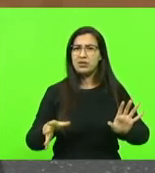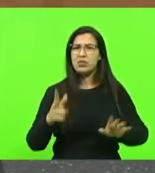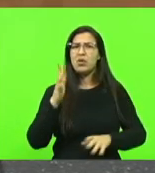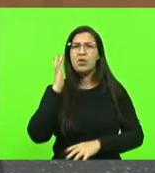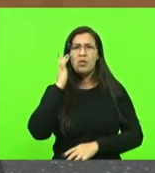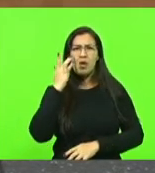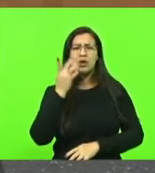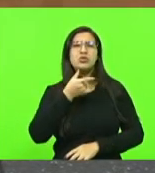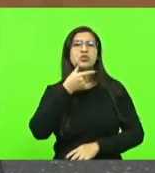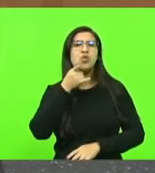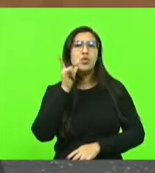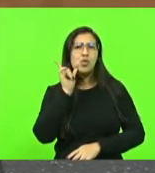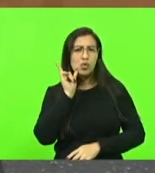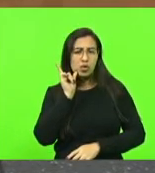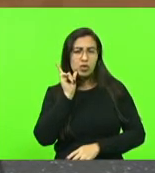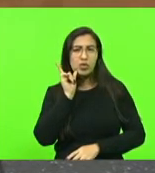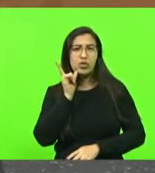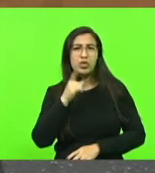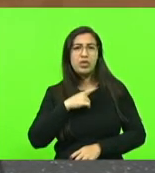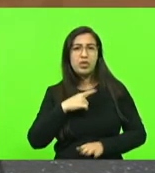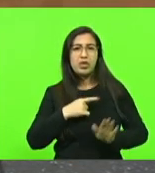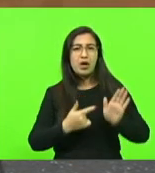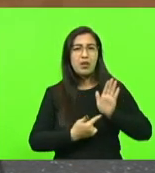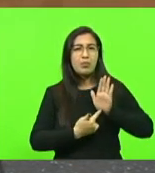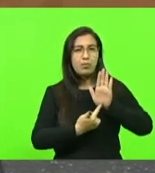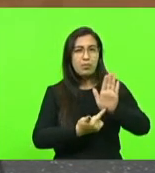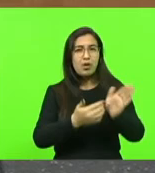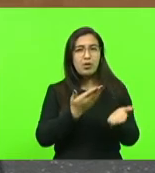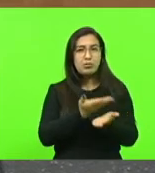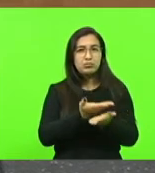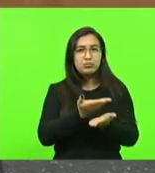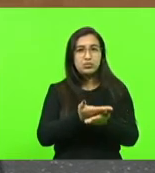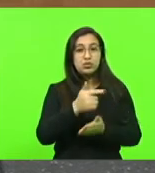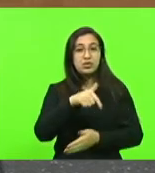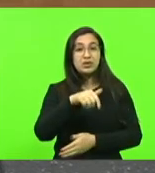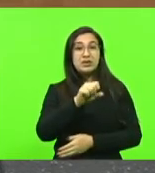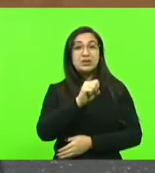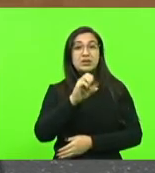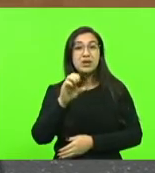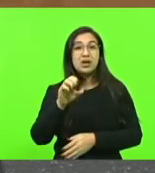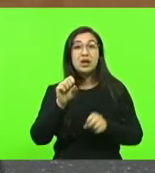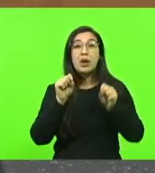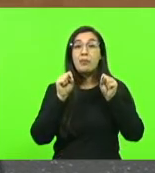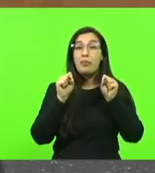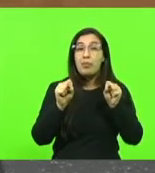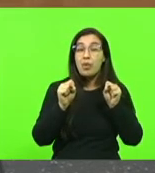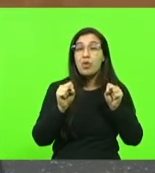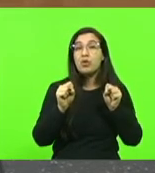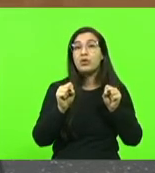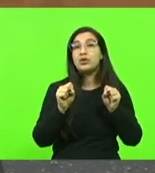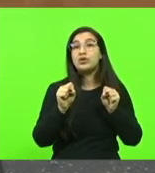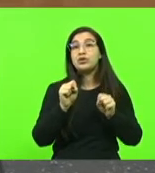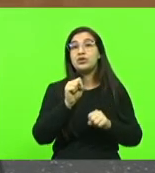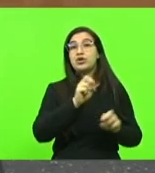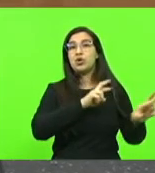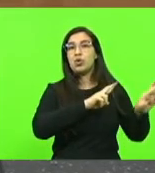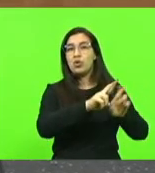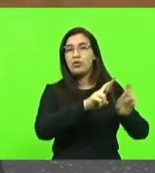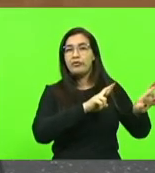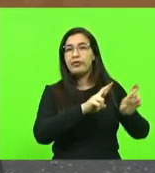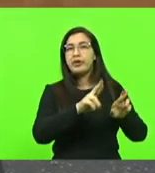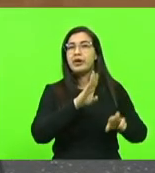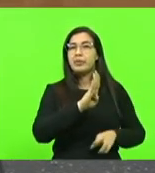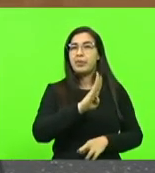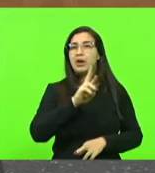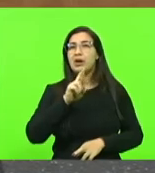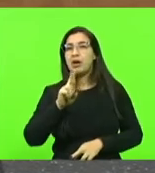estudo em relação a Santa Catarina de possíveis SCs e BRs que poderão